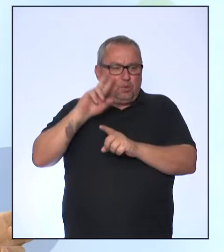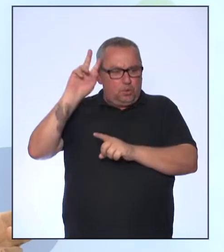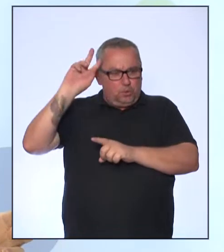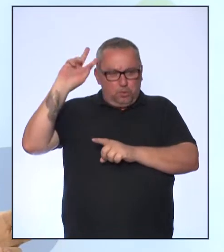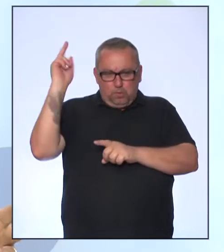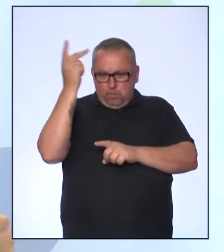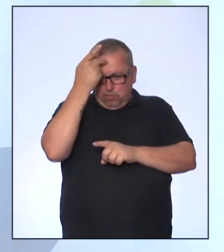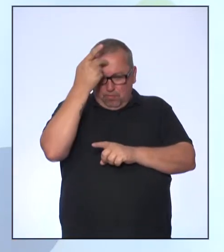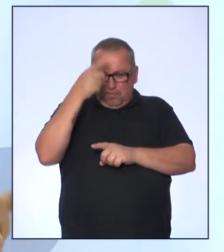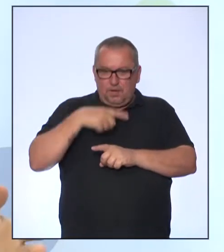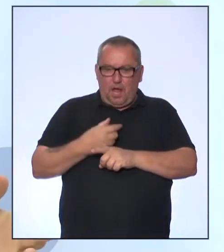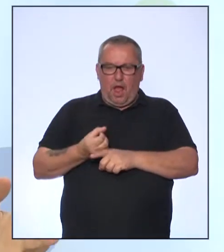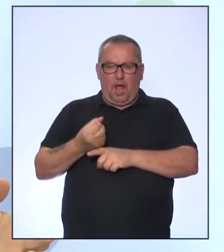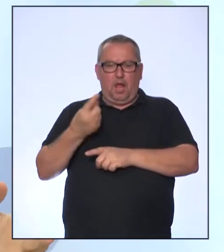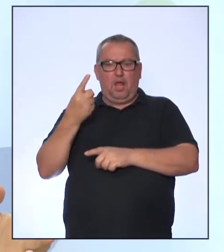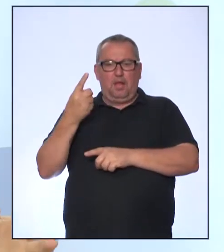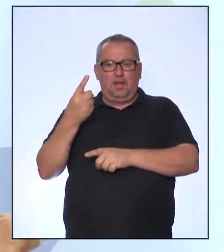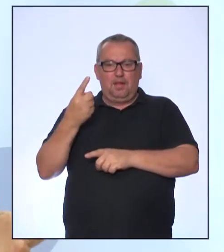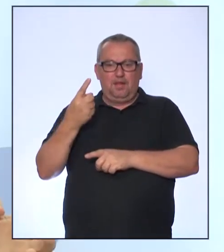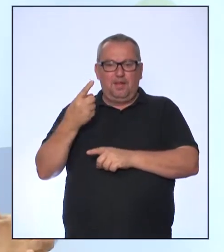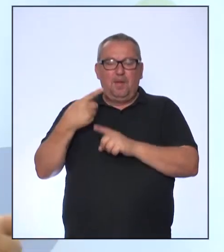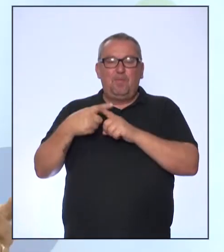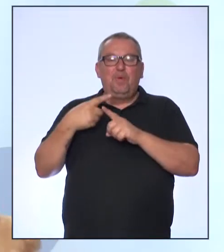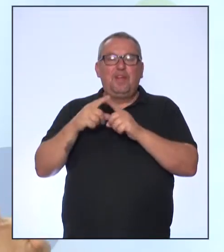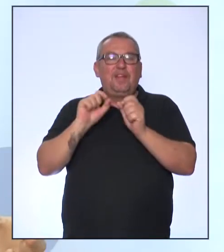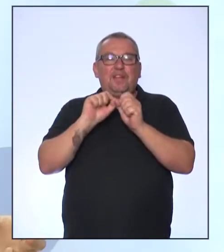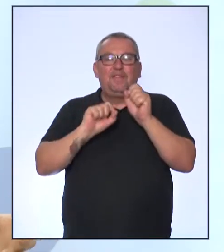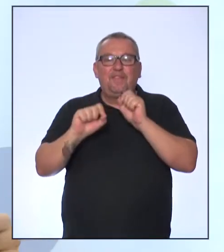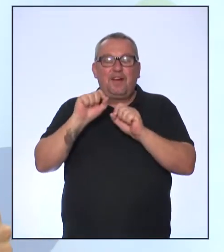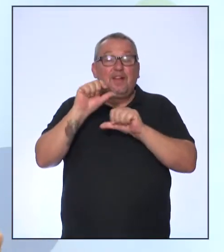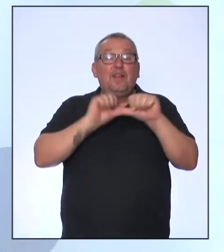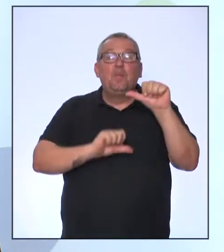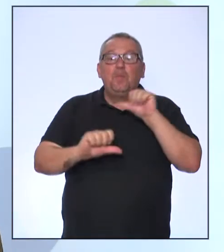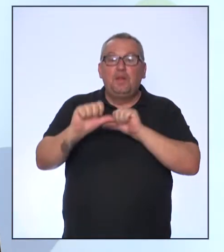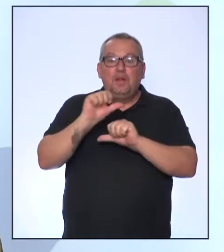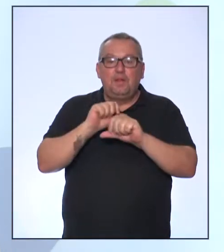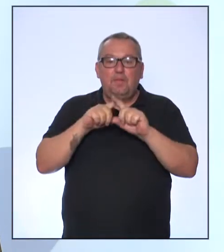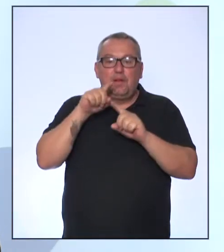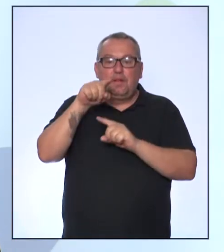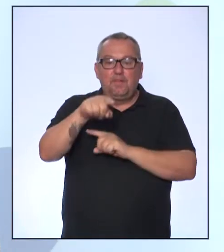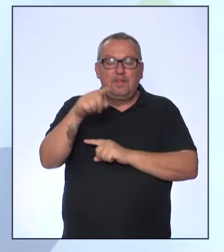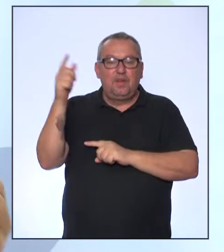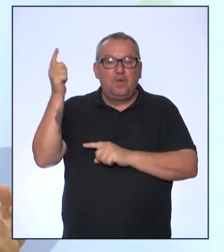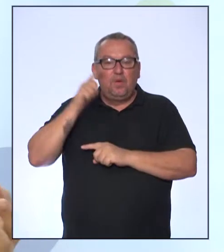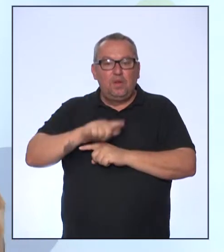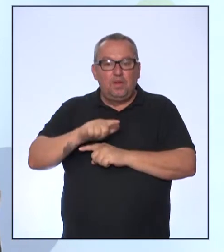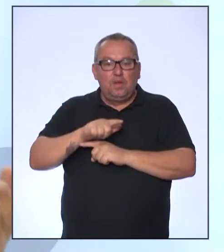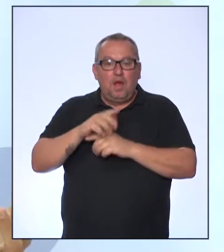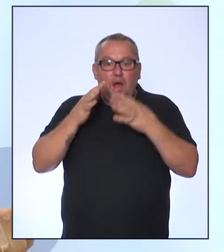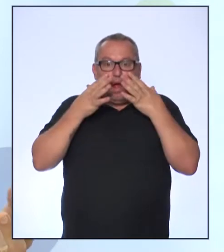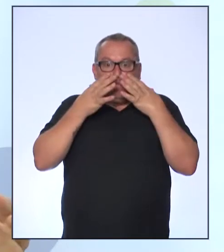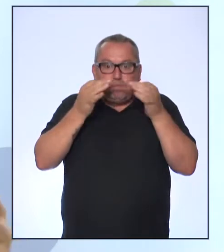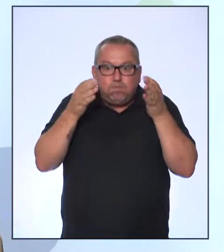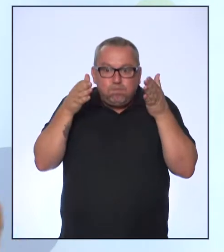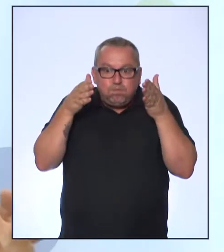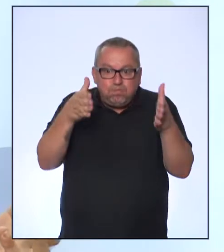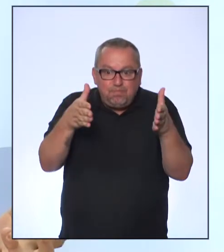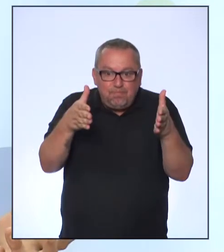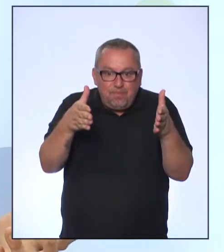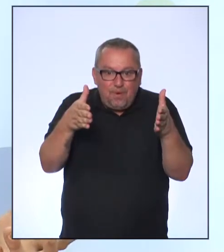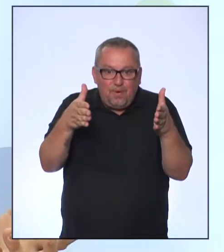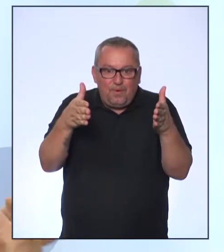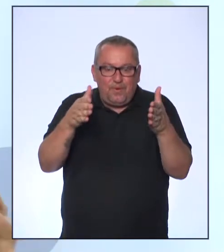nova narrativa. Para que se cria esse efeito de mudança? Para que você realmente consiga prender a atenção daquele